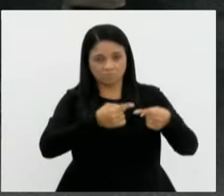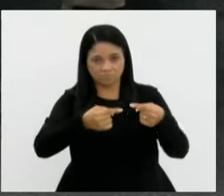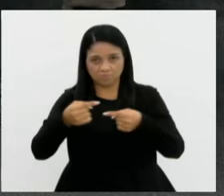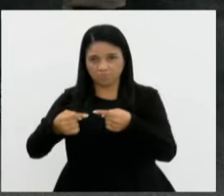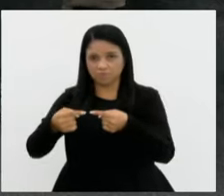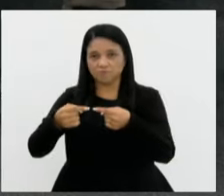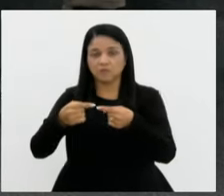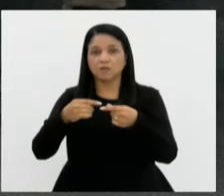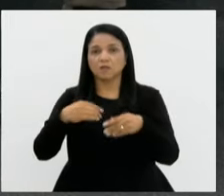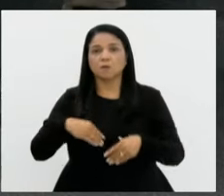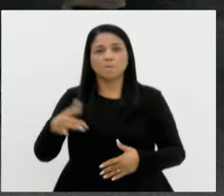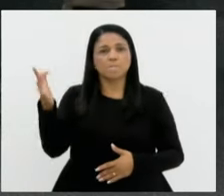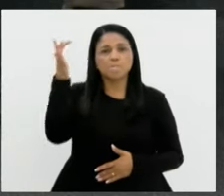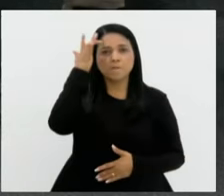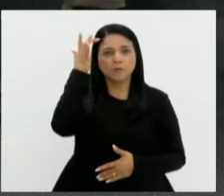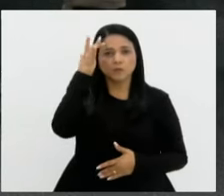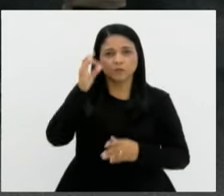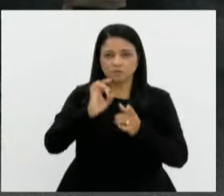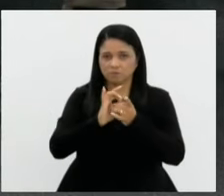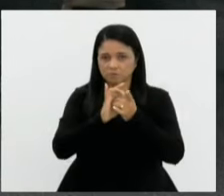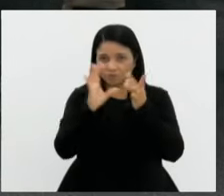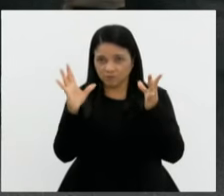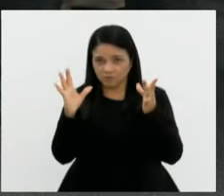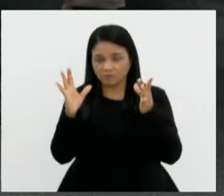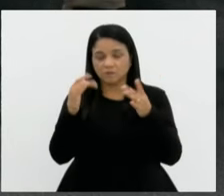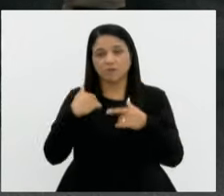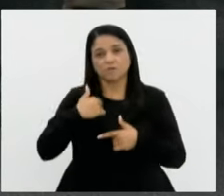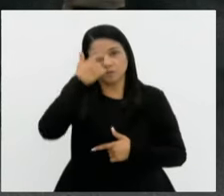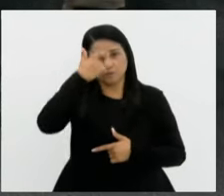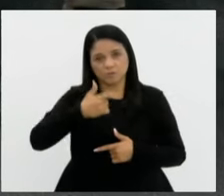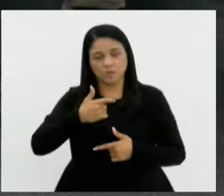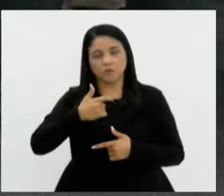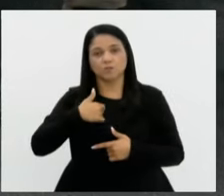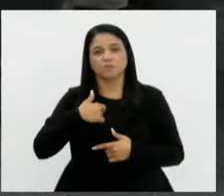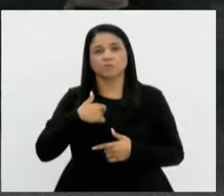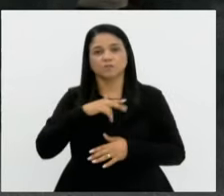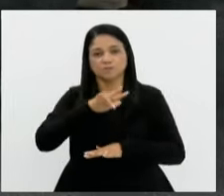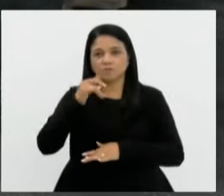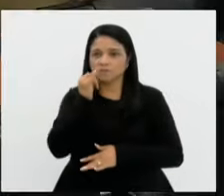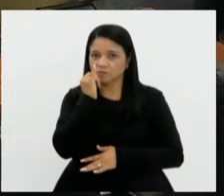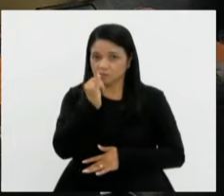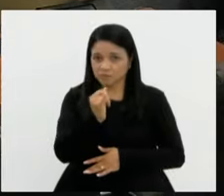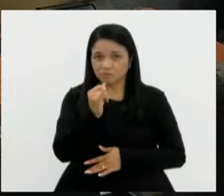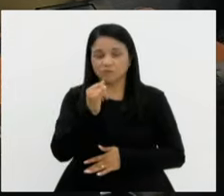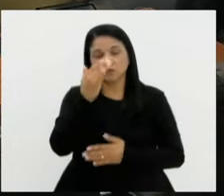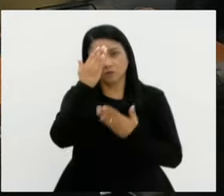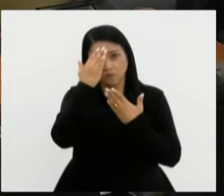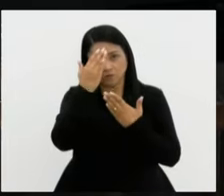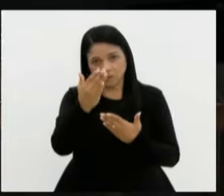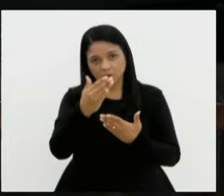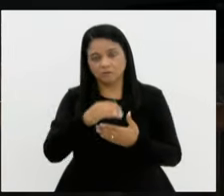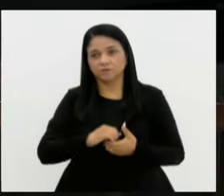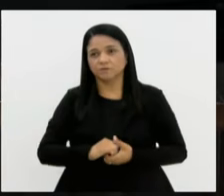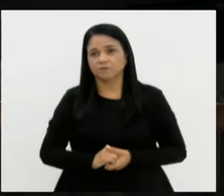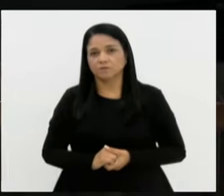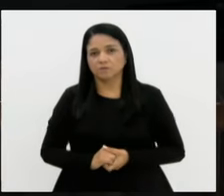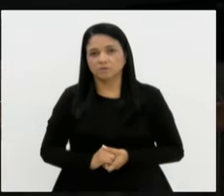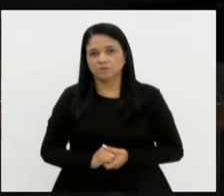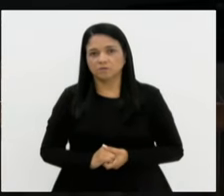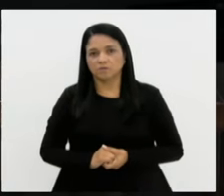mais madura e democrática. Esse é meu posicionamento, eu peço que me conscienta. Muito obrigado, presidente. Obrigado, deputado